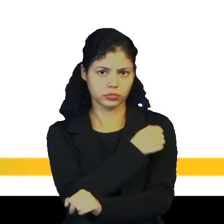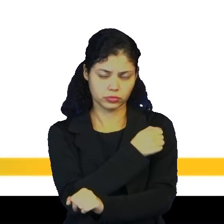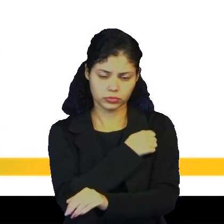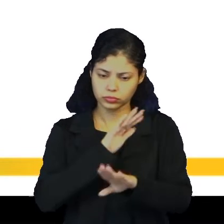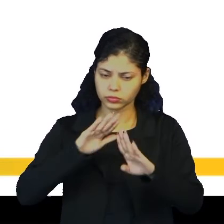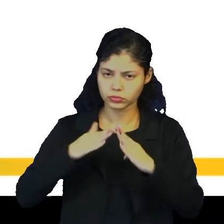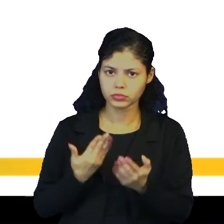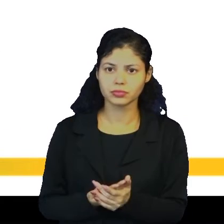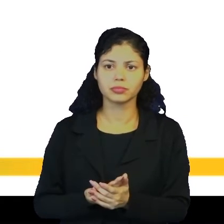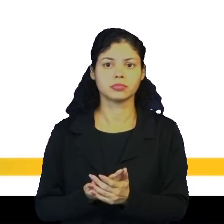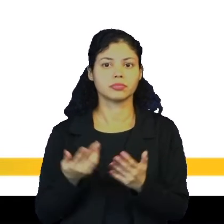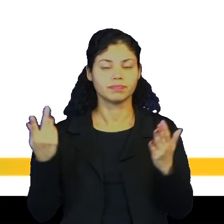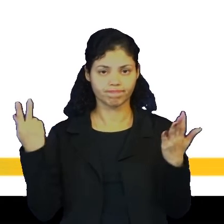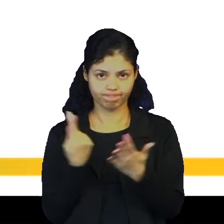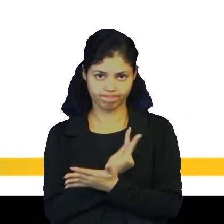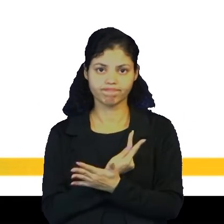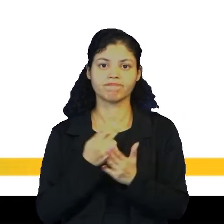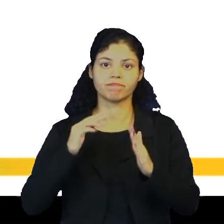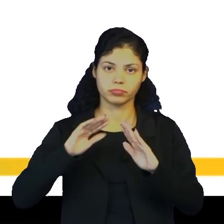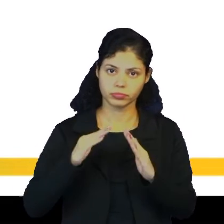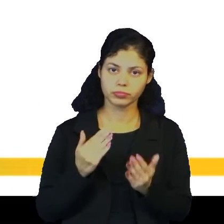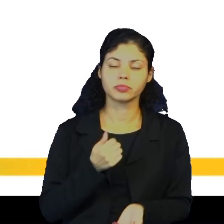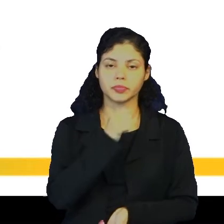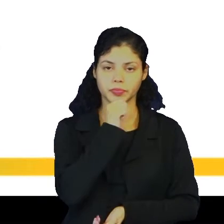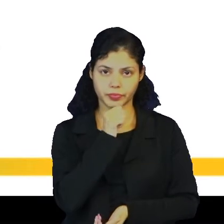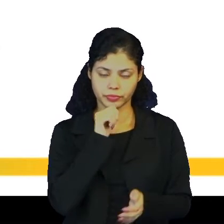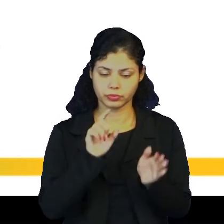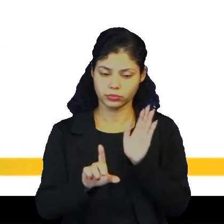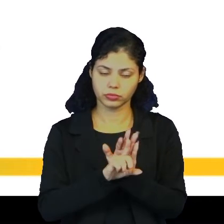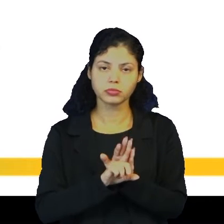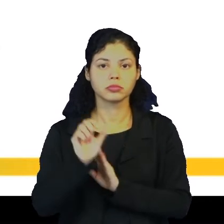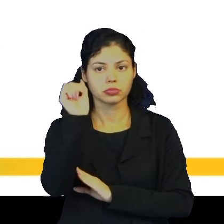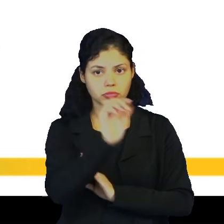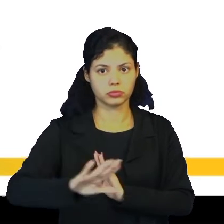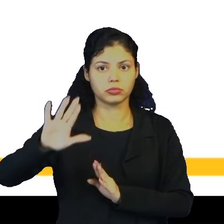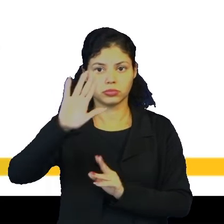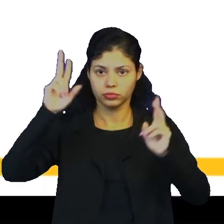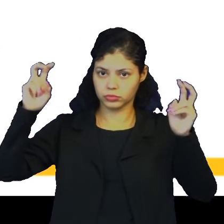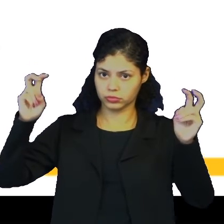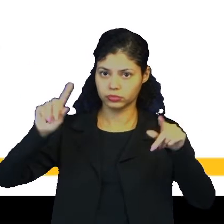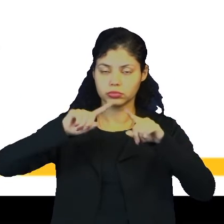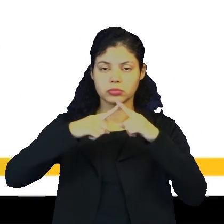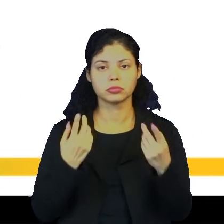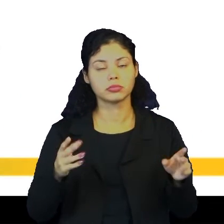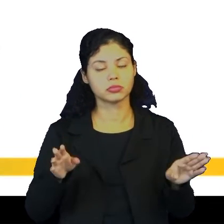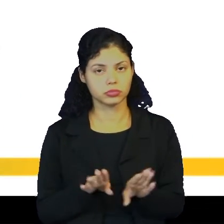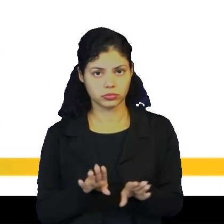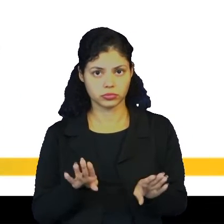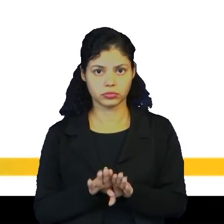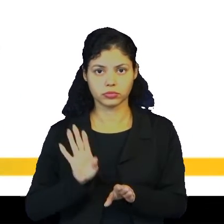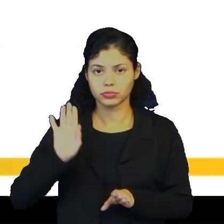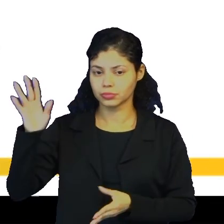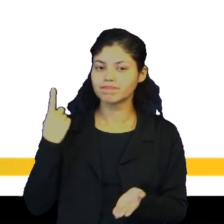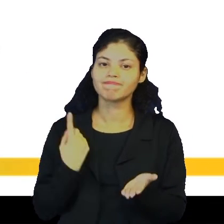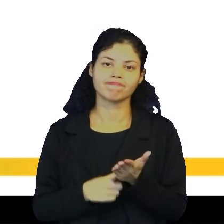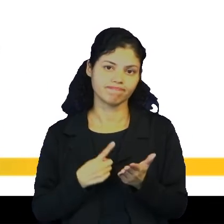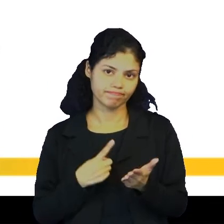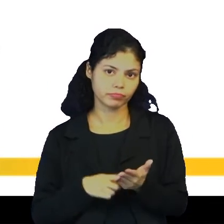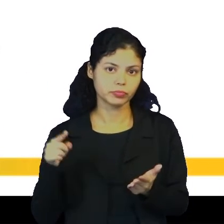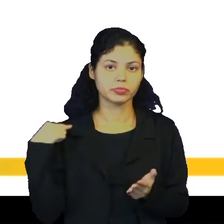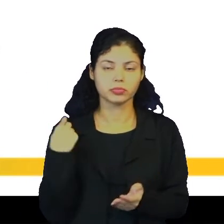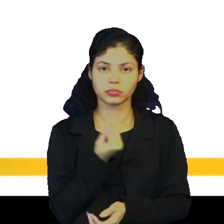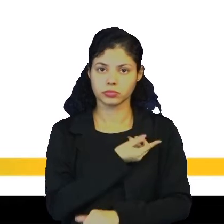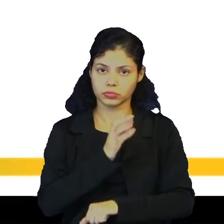exemplo, ele está infringindo, né, uma lei internacional, né, da seriedade do tema, mas também deixando de cumprir a